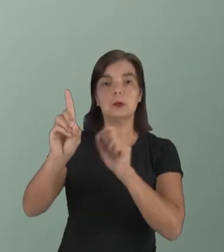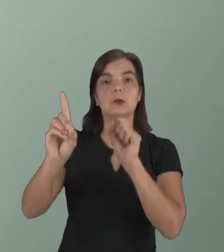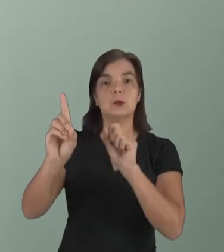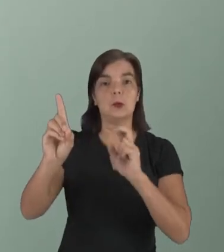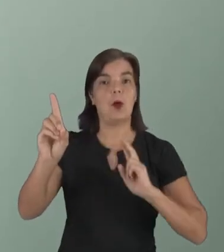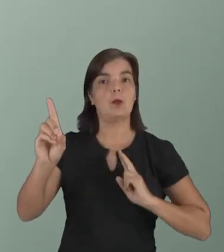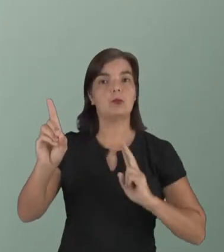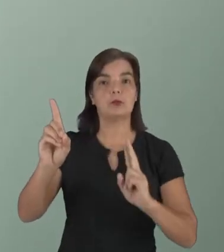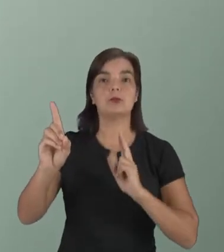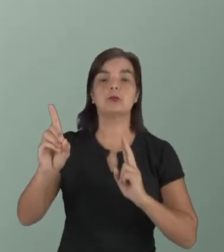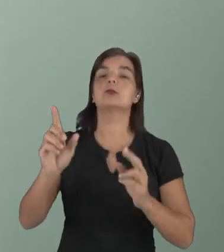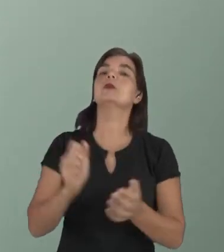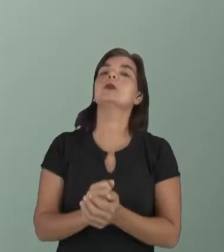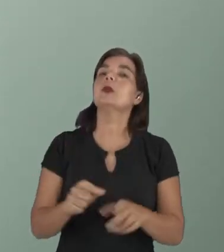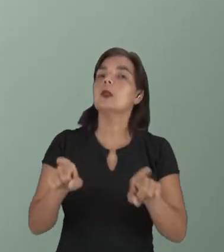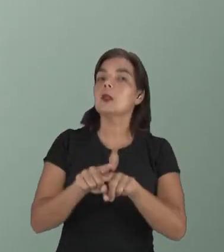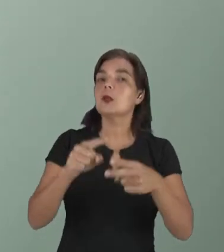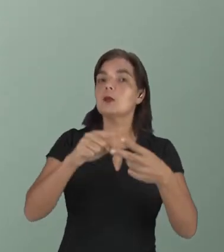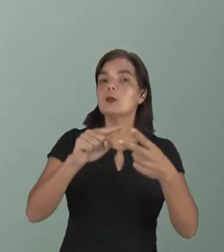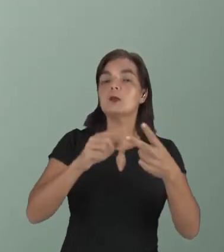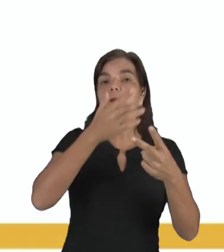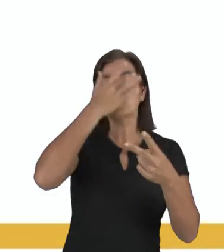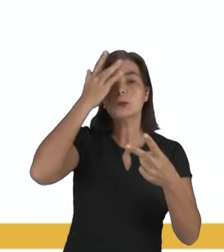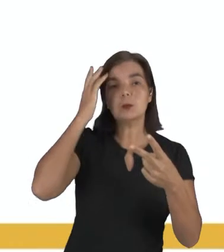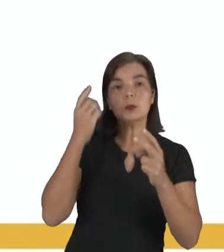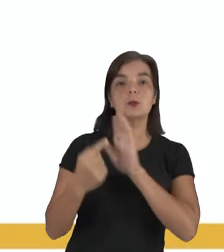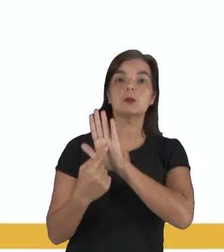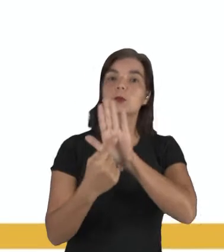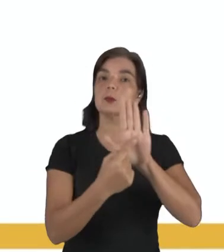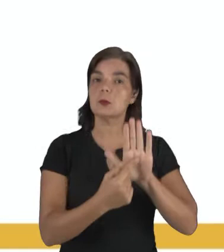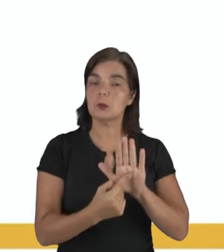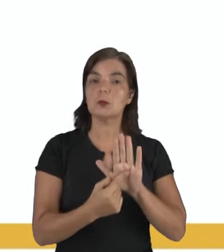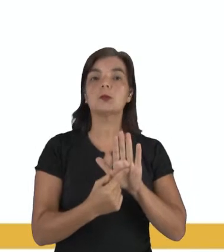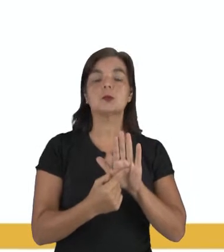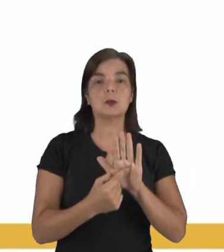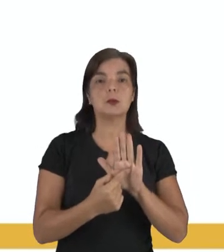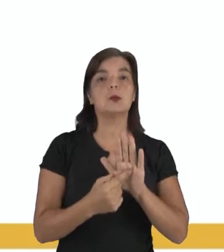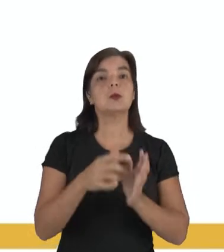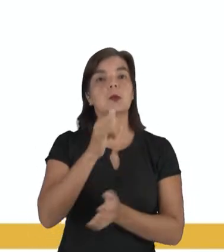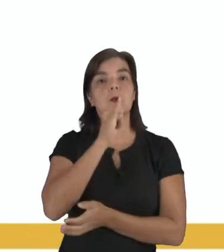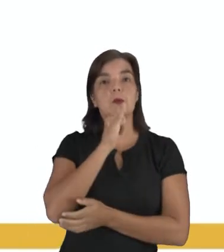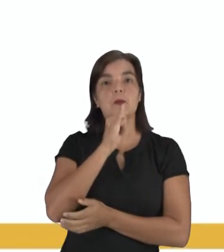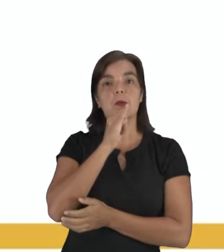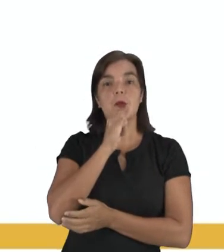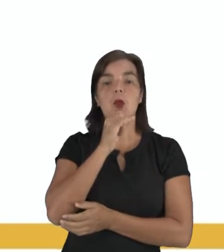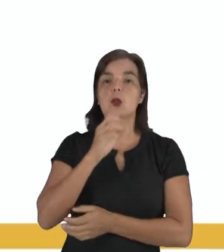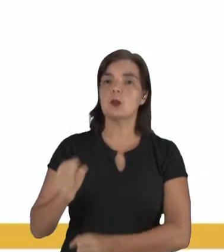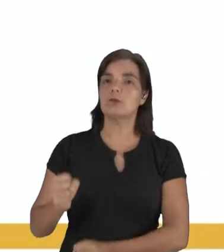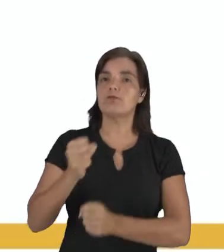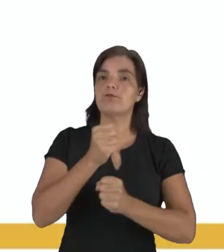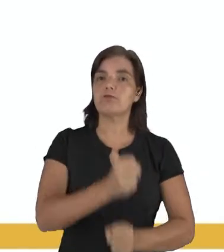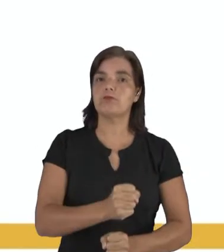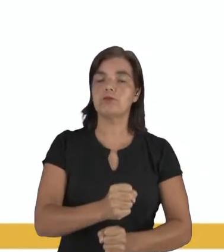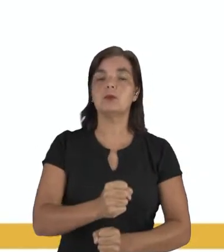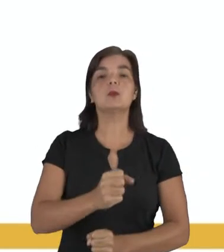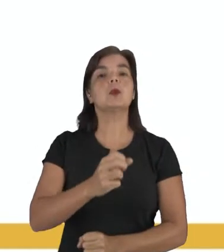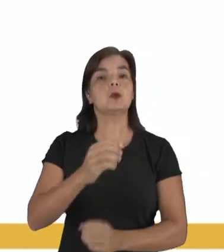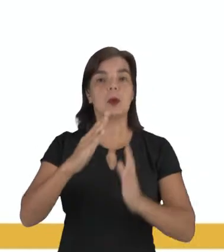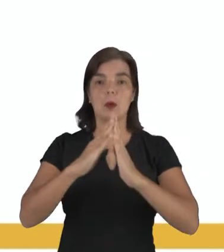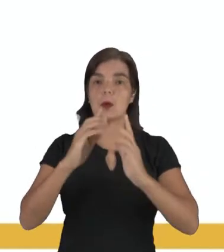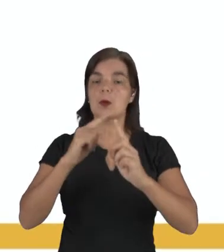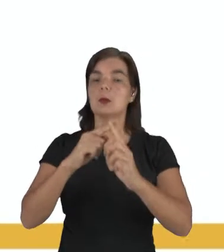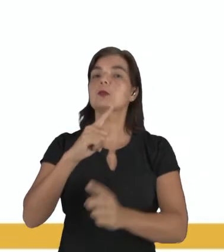lado da religião. E aí tem 2 pessoas que representam bastante, por exemplo, esse poder que a igreja